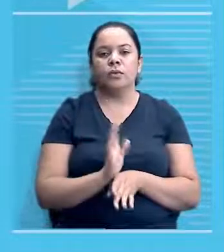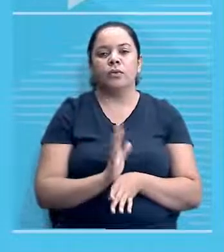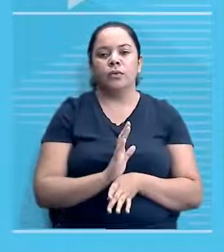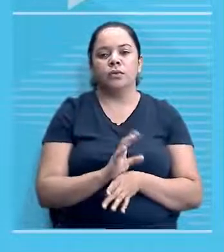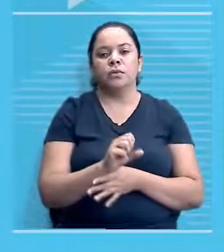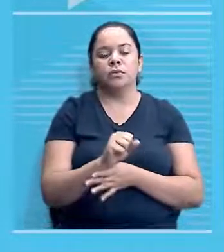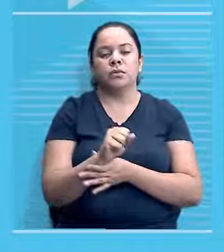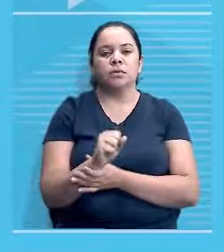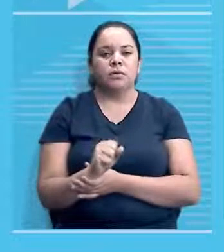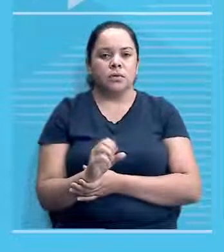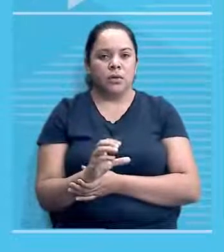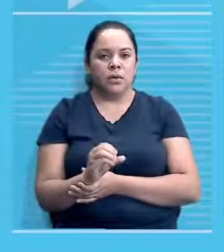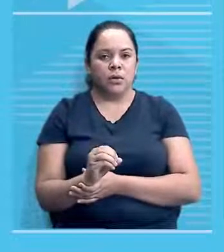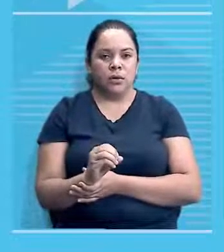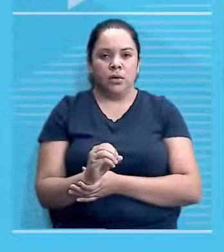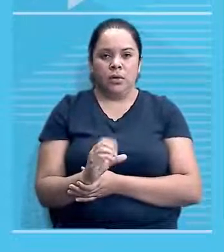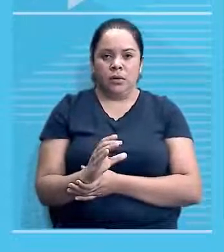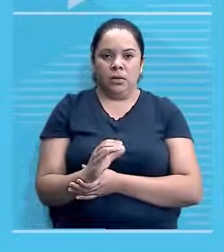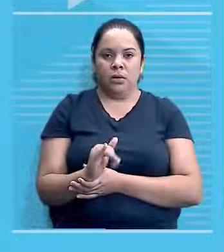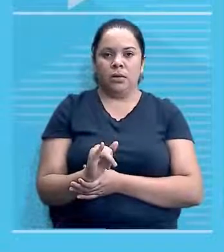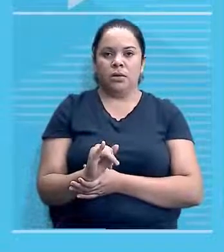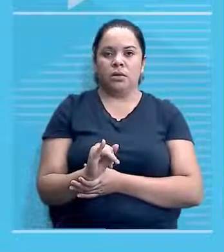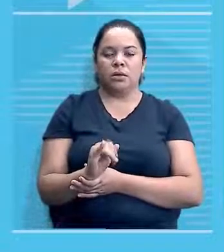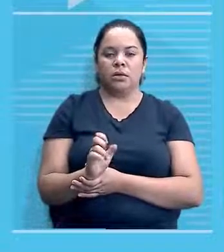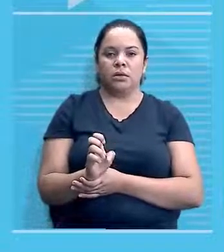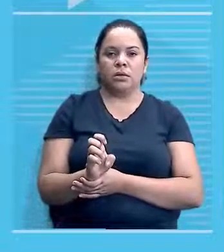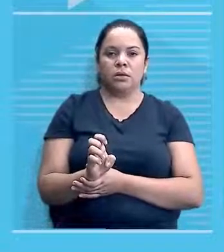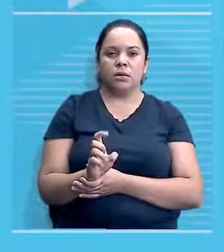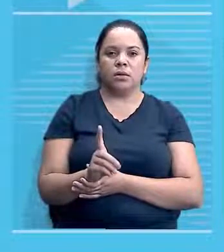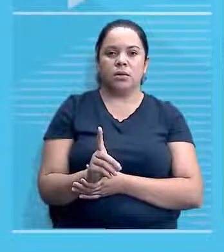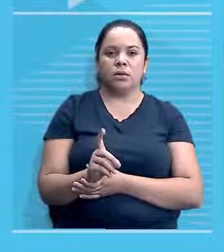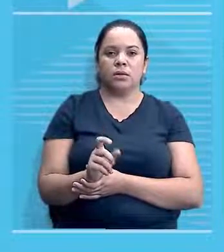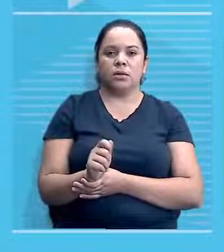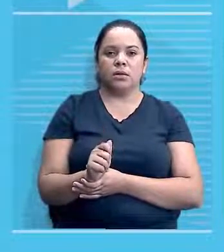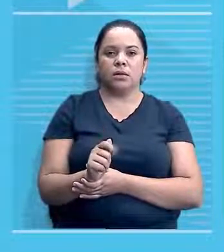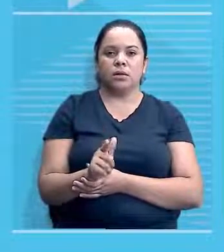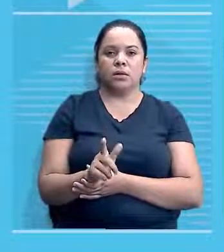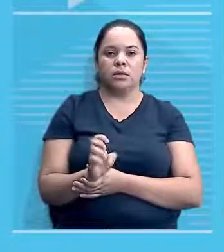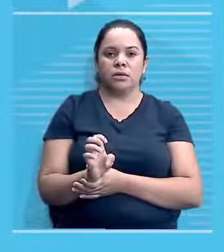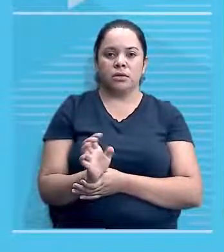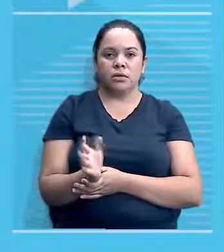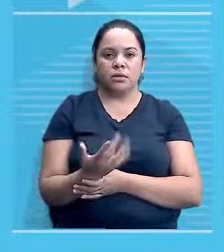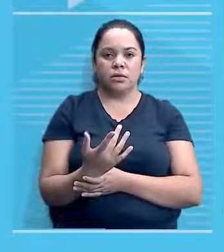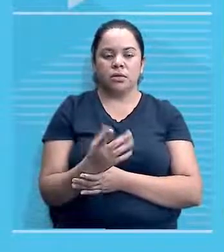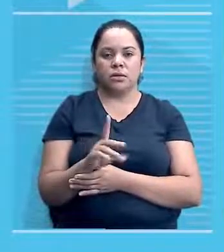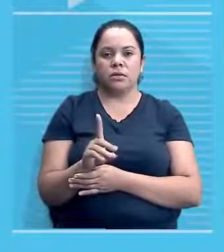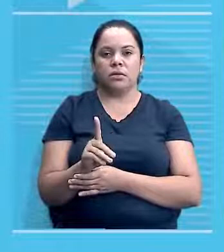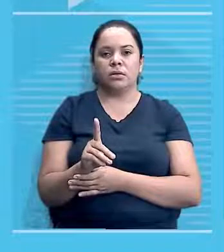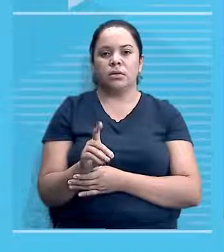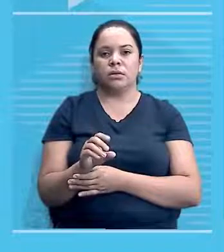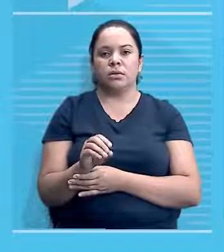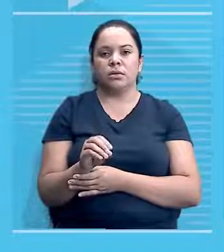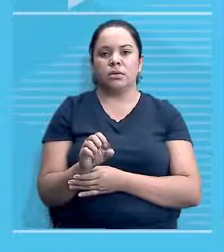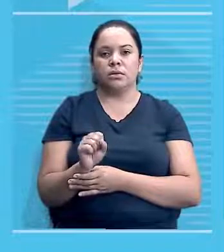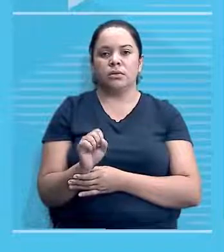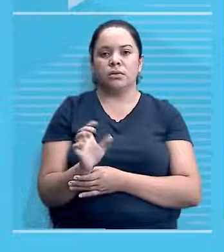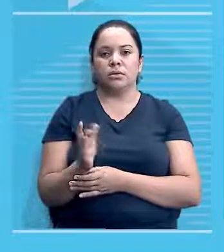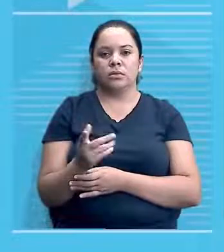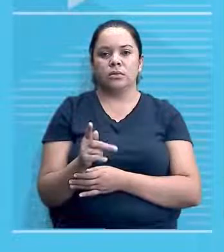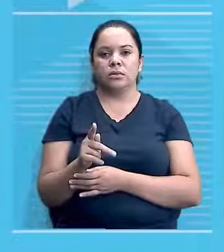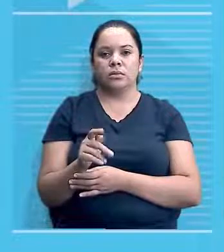é lição de otimismo que se tira da tragédia né vamos lá